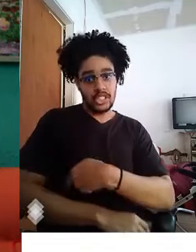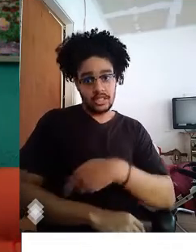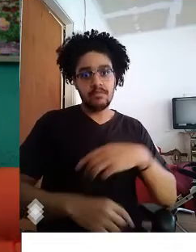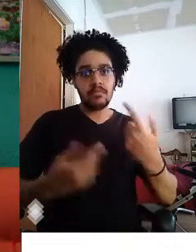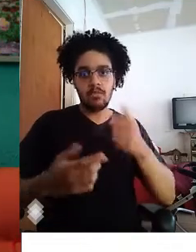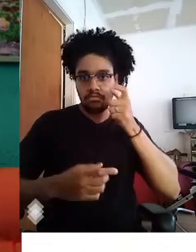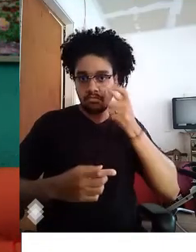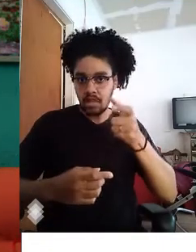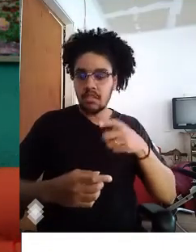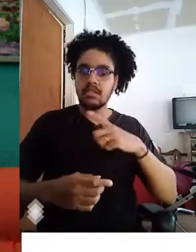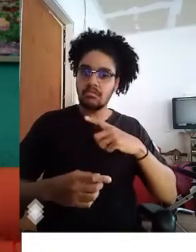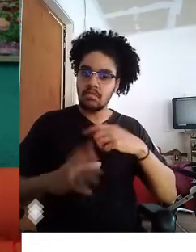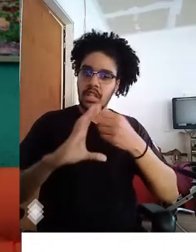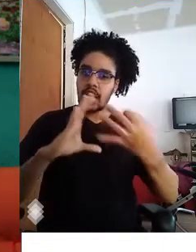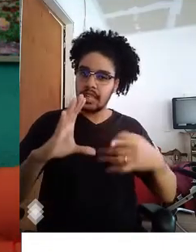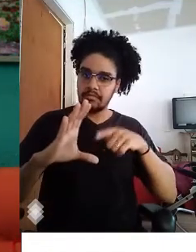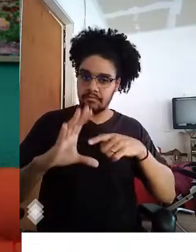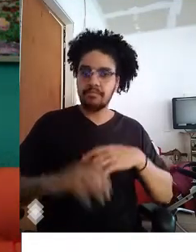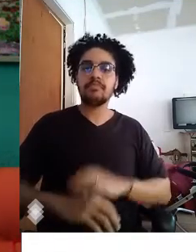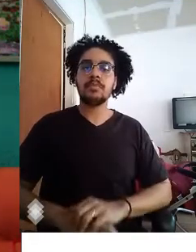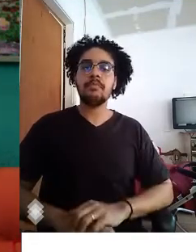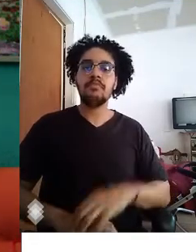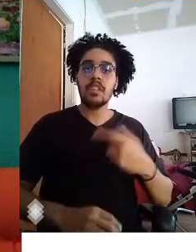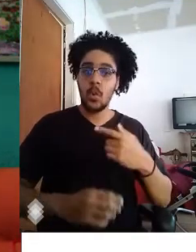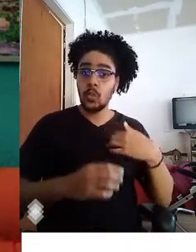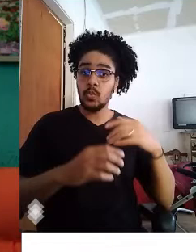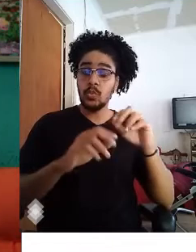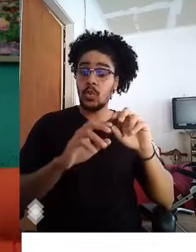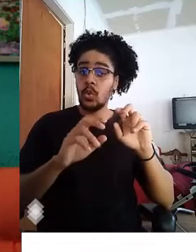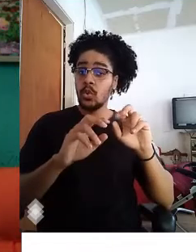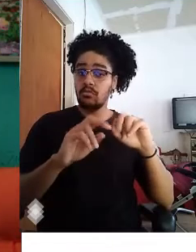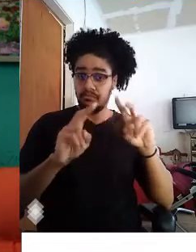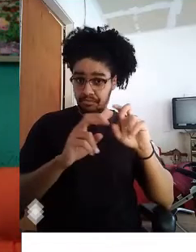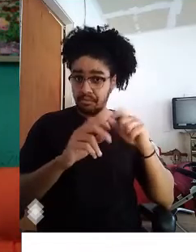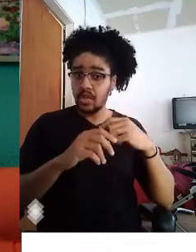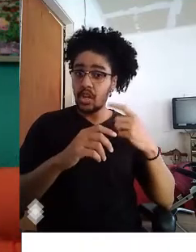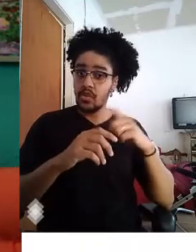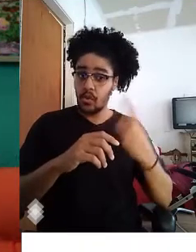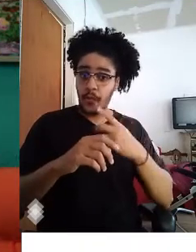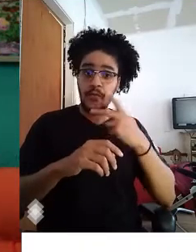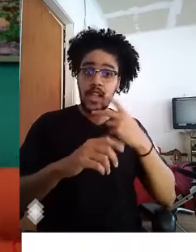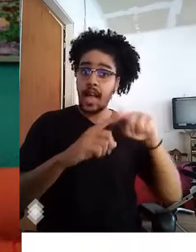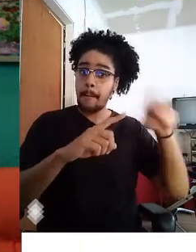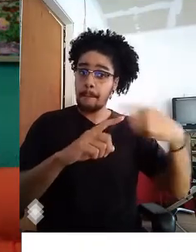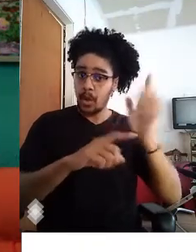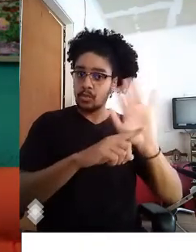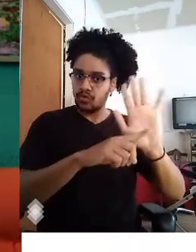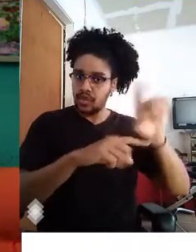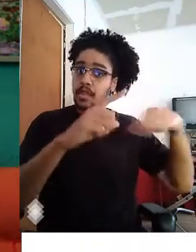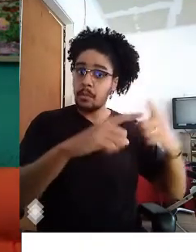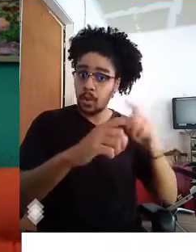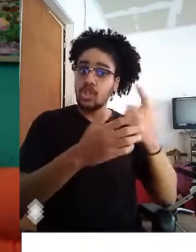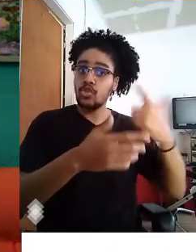aspecto muito interessante. Dentro do contexto, e a gente vai abordar um pouco sobre isso no próximo vídeo,